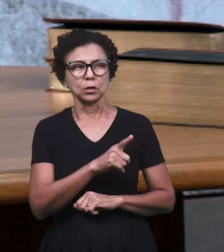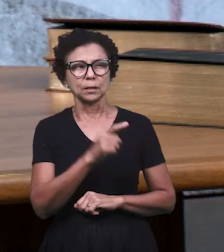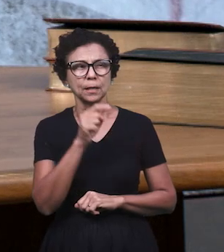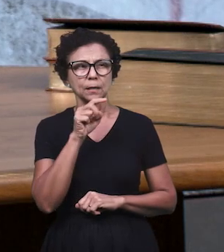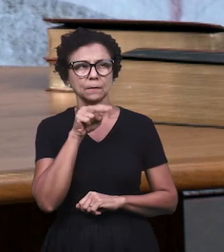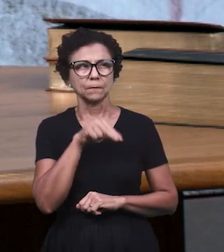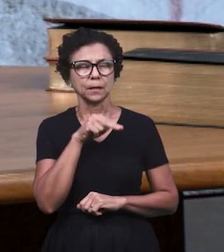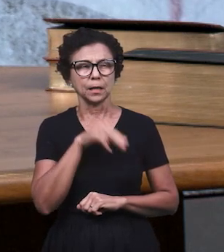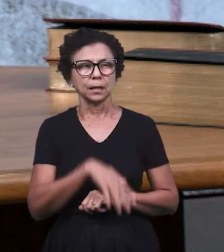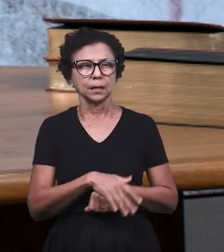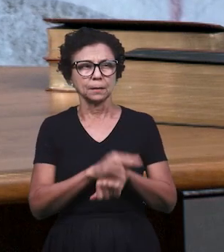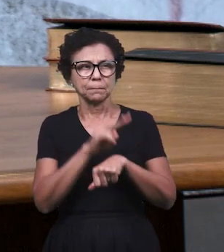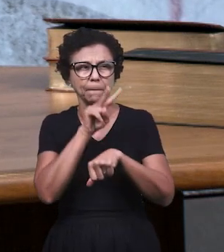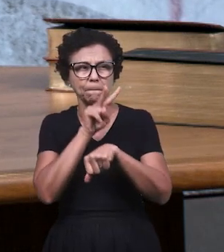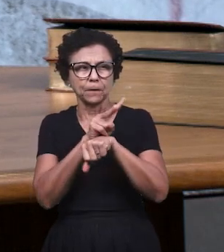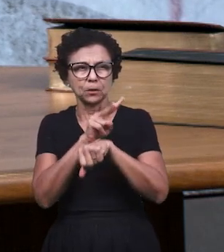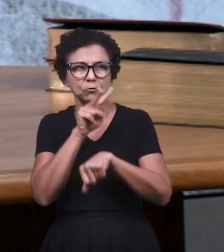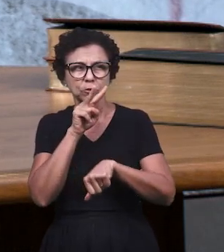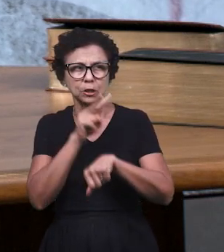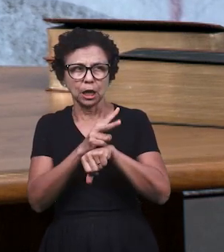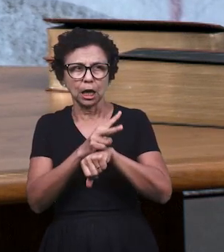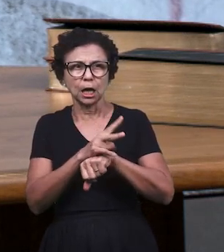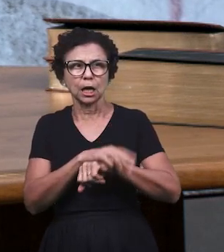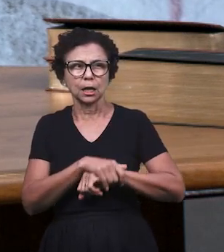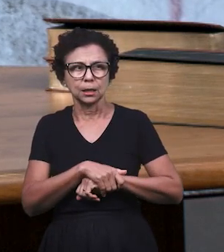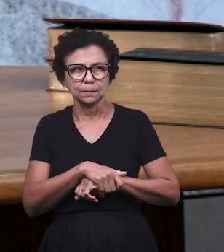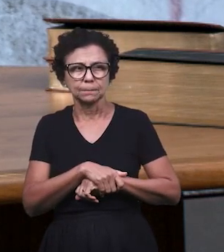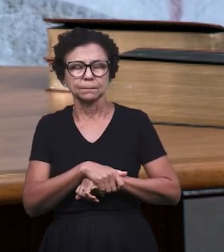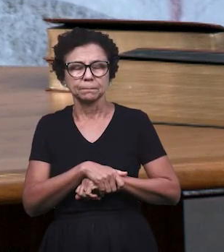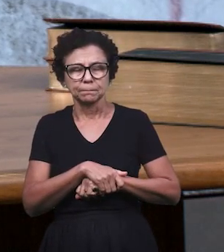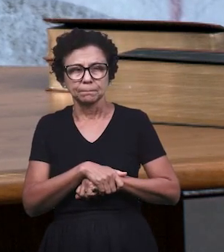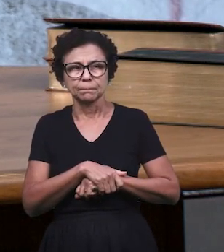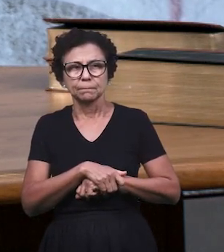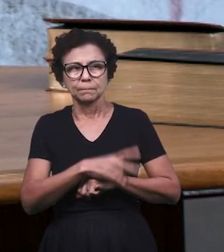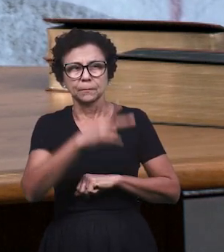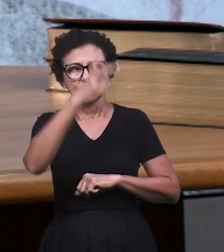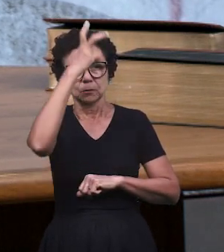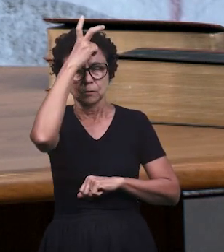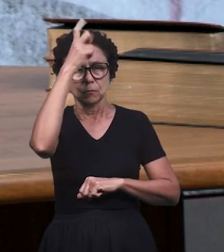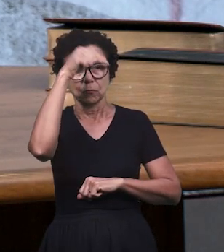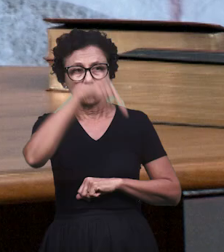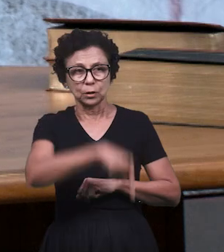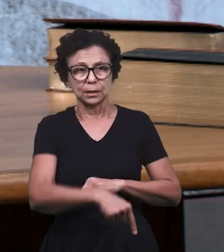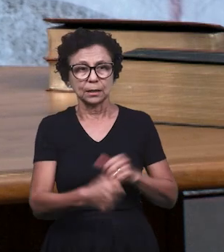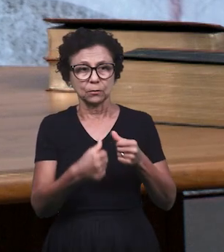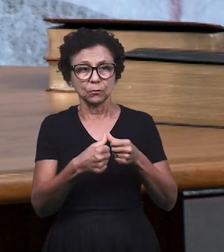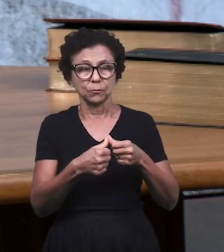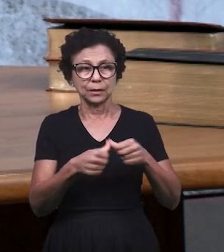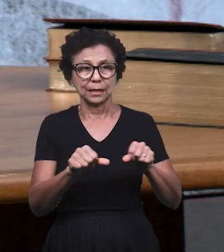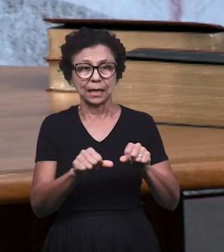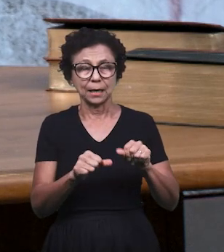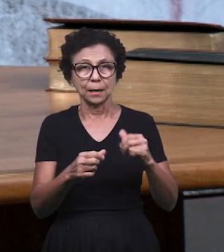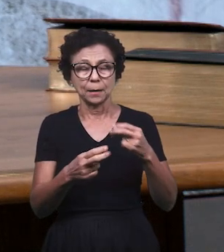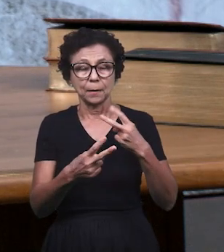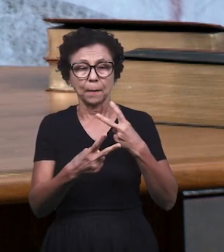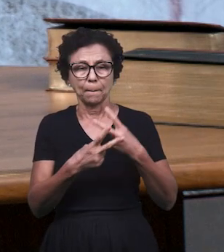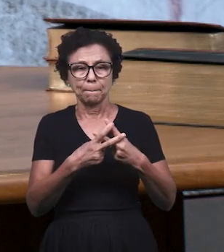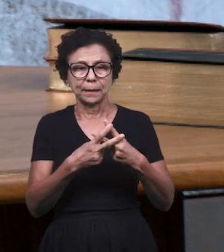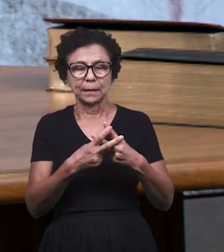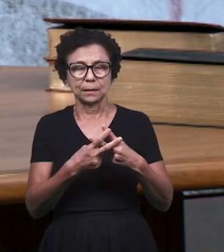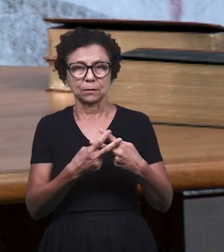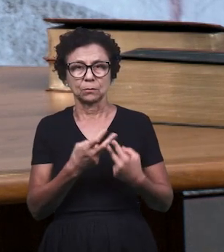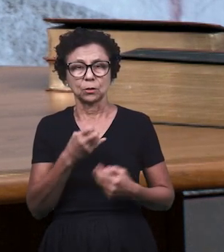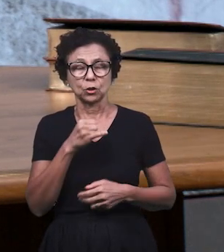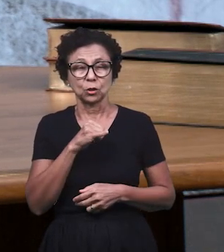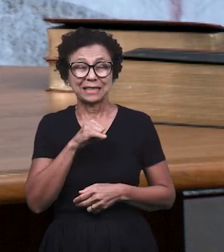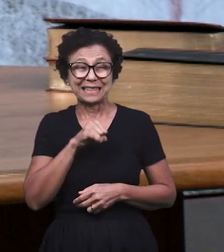Nisto sereis provados. Pela vida de Faraó não saireis daqui, senão quando o vosso irmão